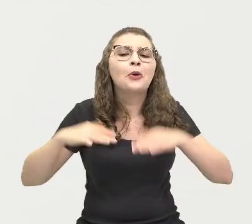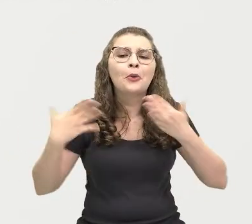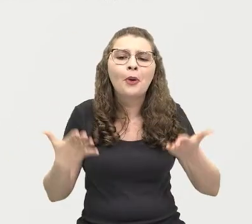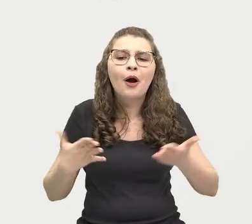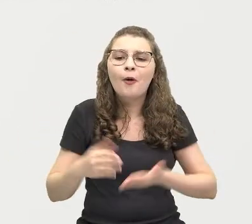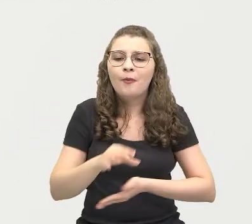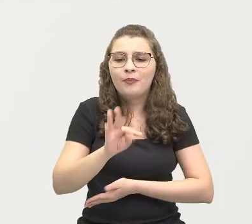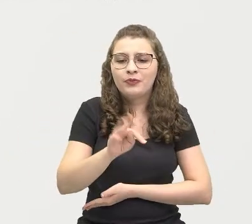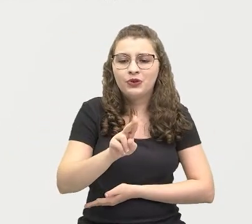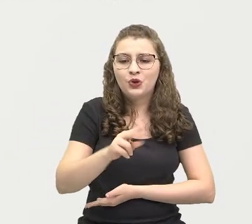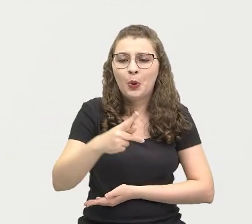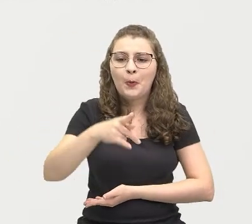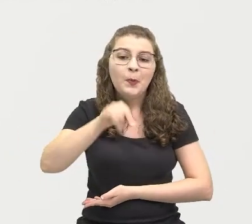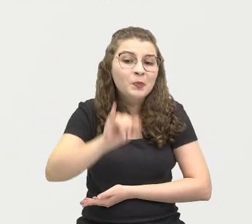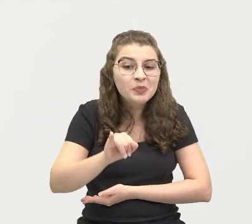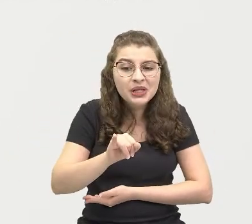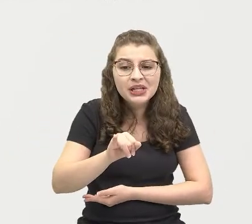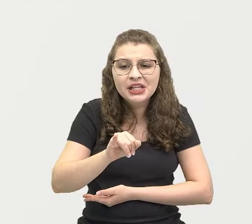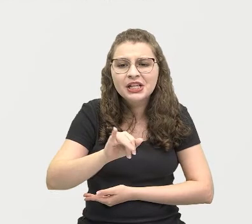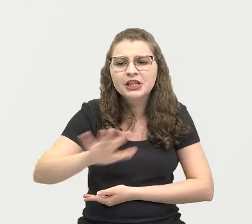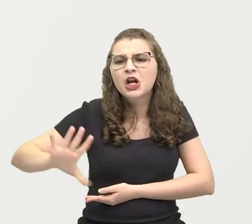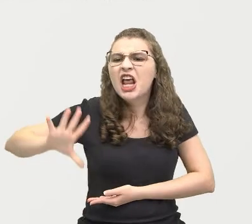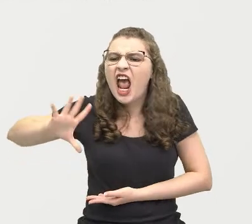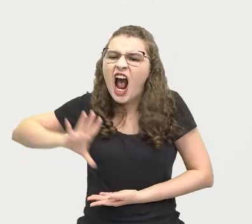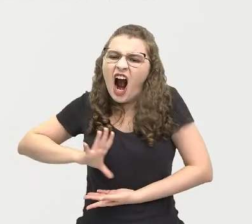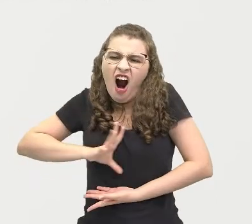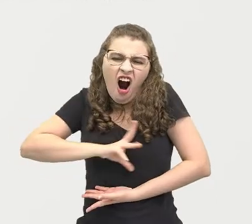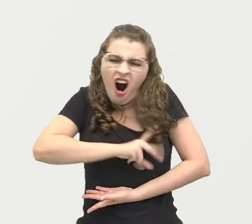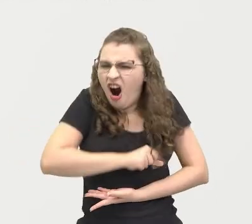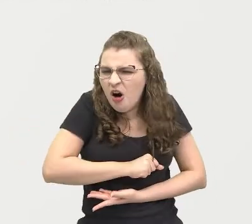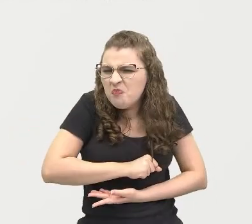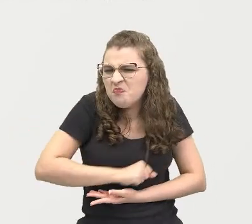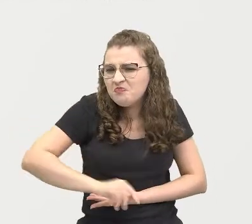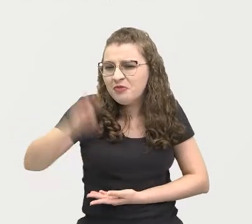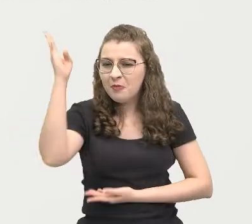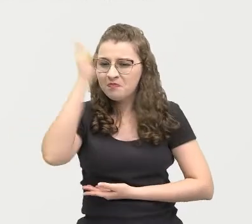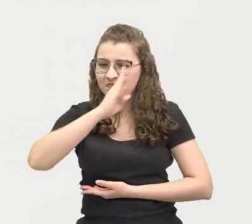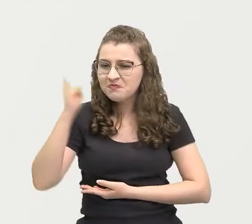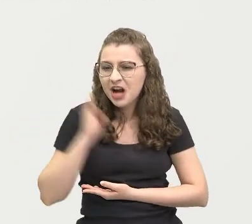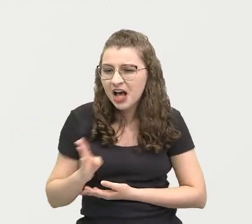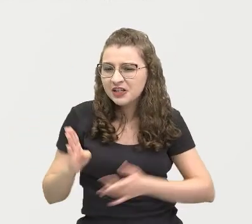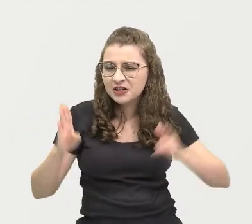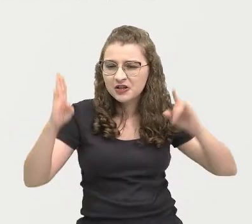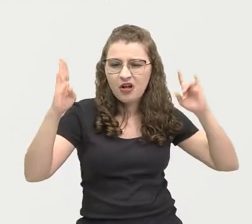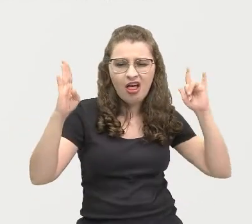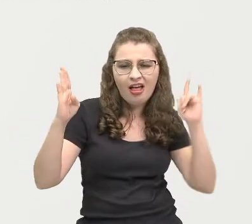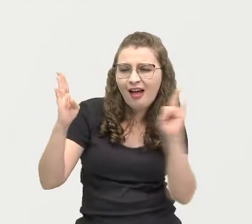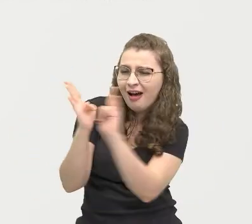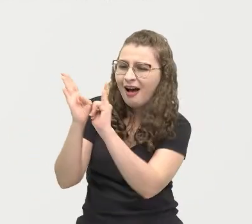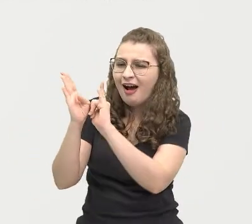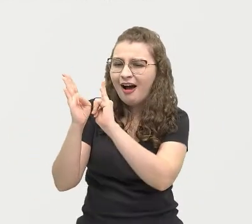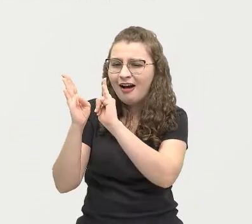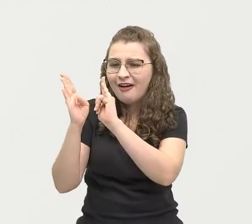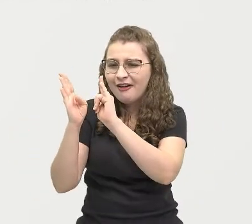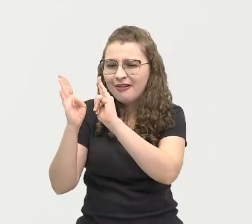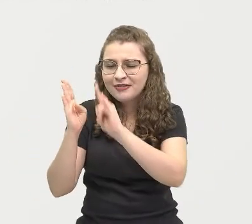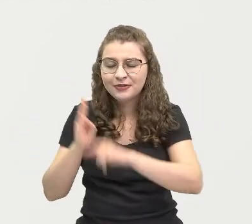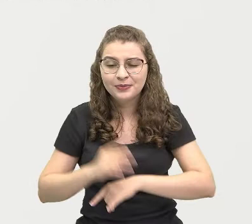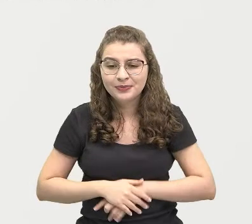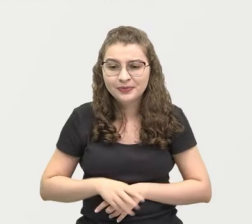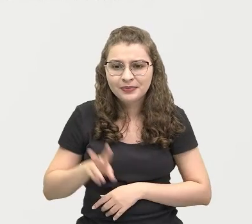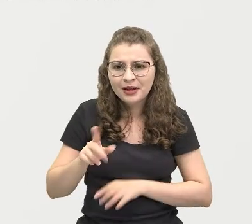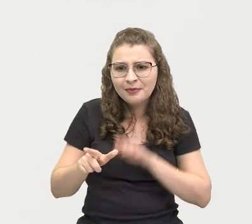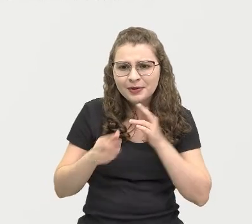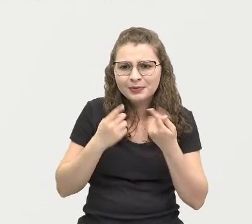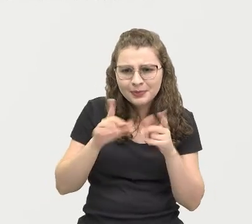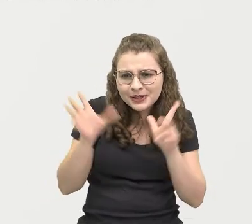o tupi-guarani. Então ele é ultranacionalista, é uma crítica, na realidade, a esse nacionalismo ali do romantismo